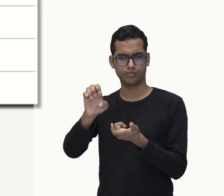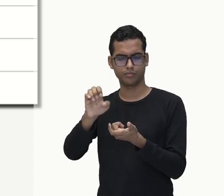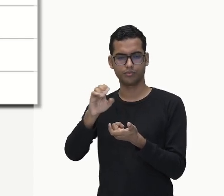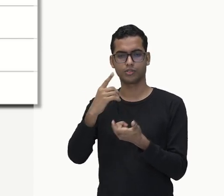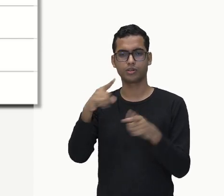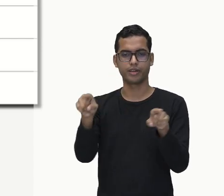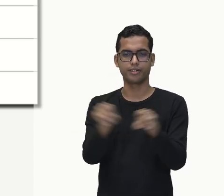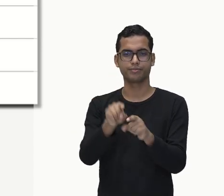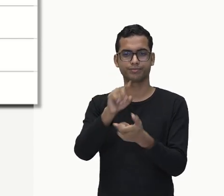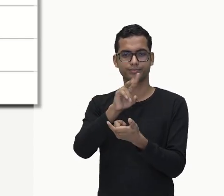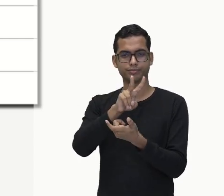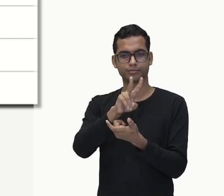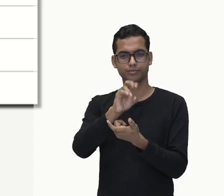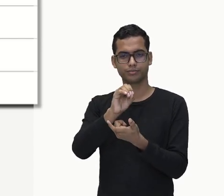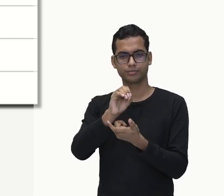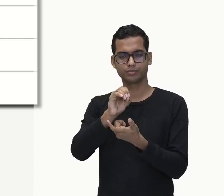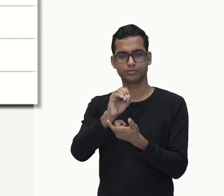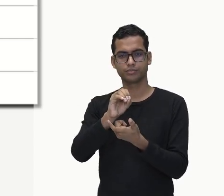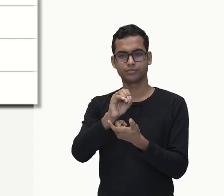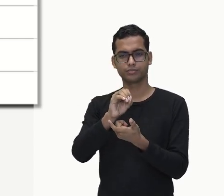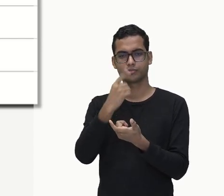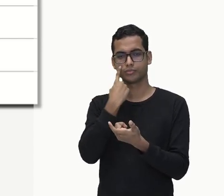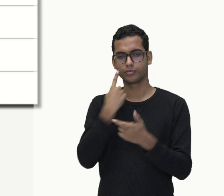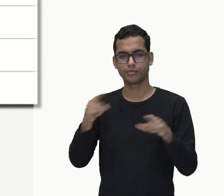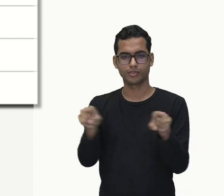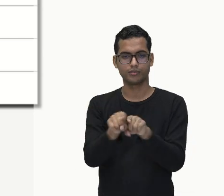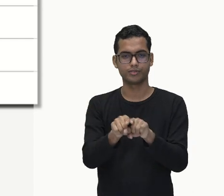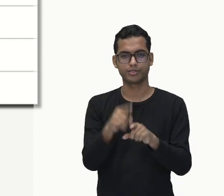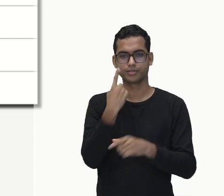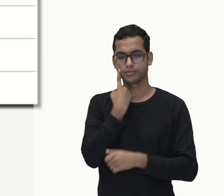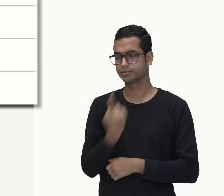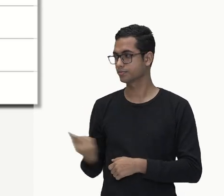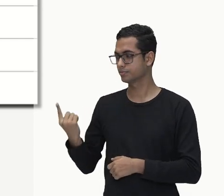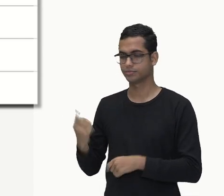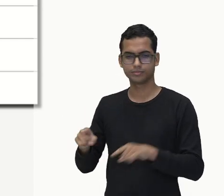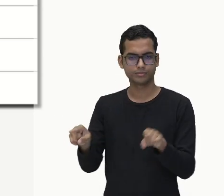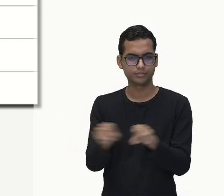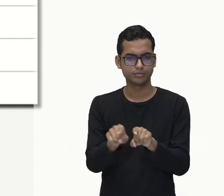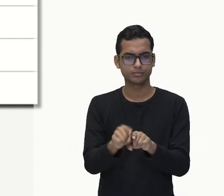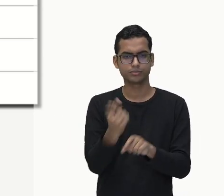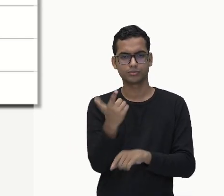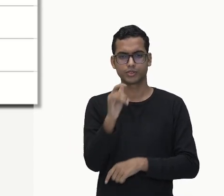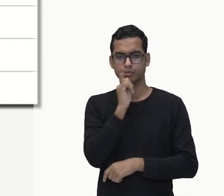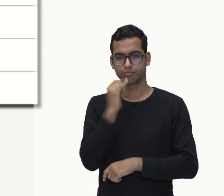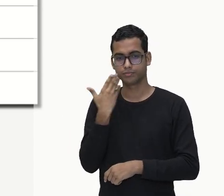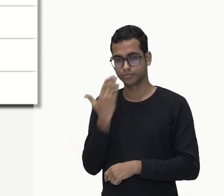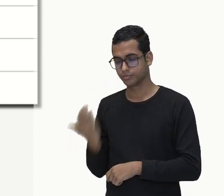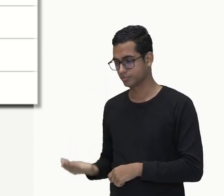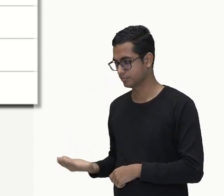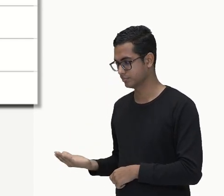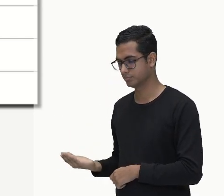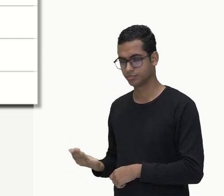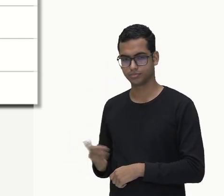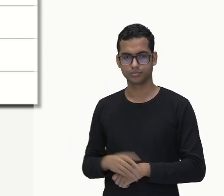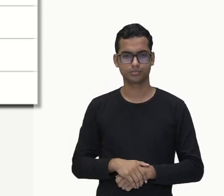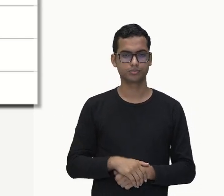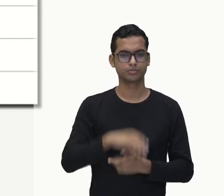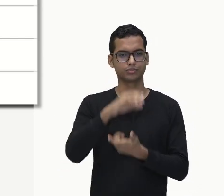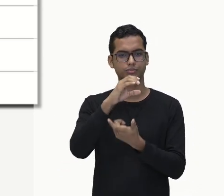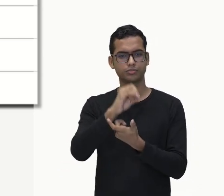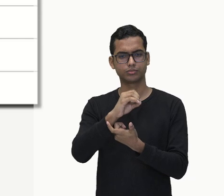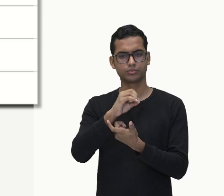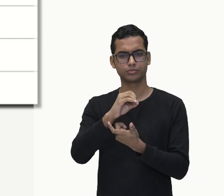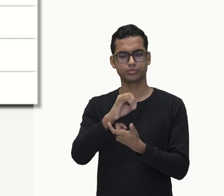oigo. O que foi que entrou aí, professor? O verbo oír? Porque a letra G, ela está fazendo parte aqui da raiz do